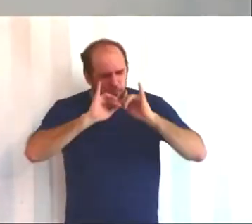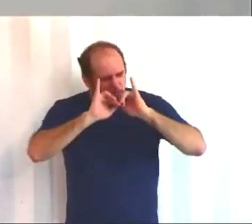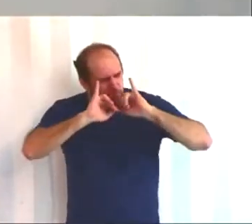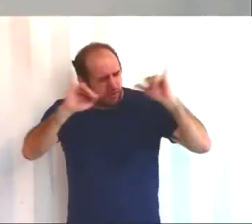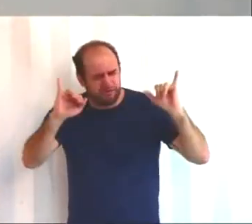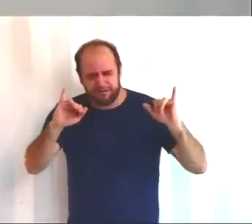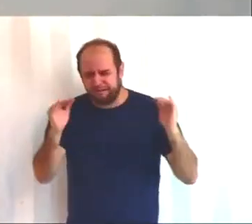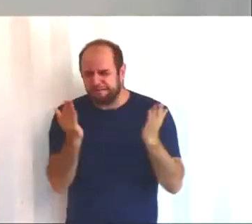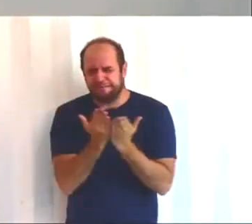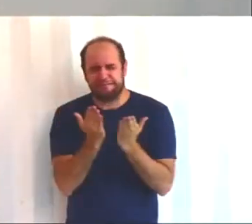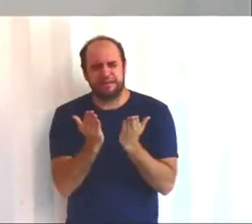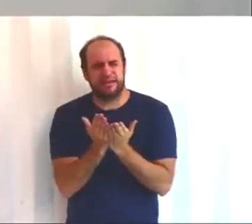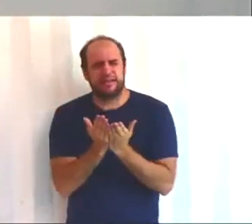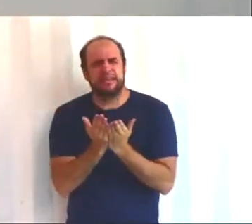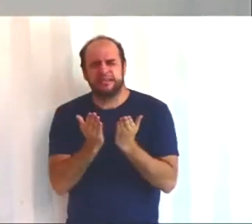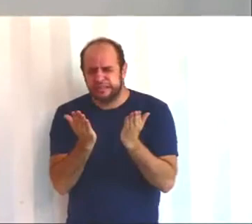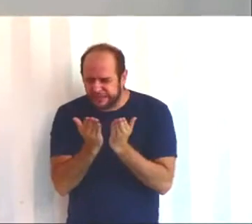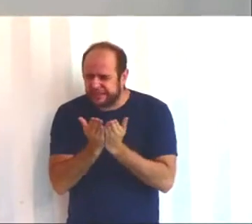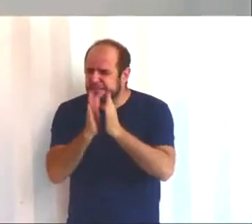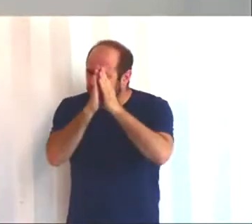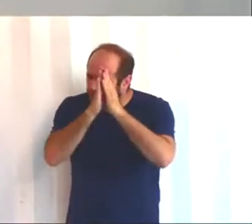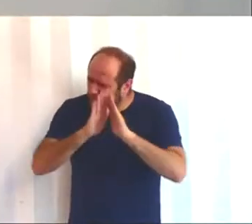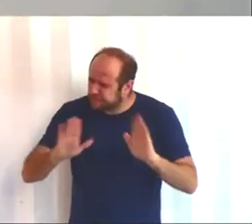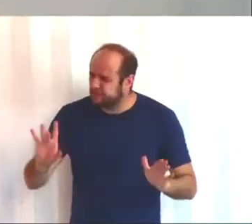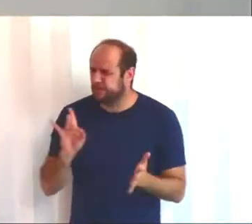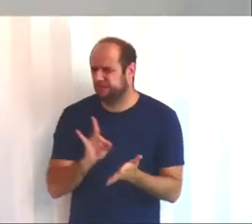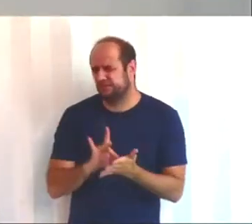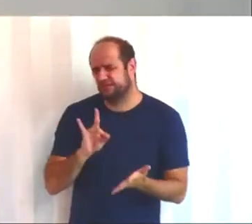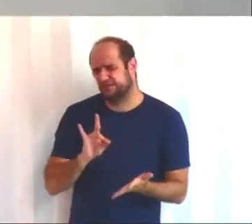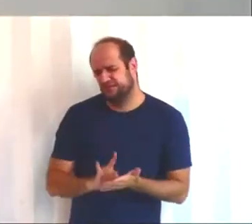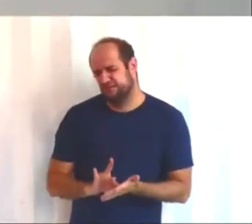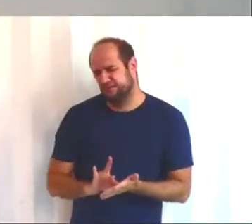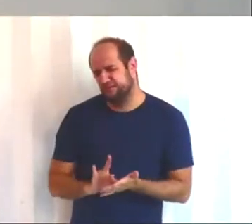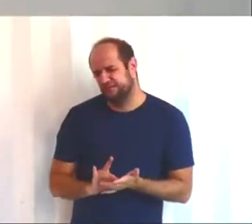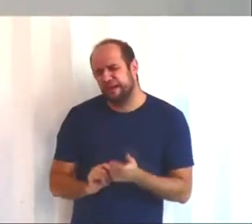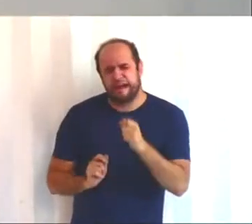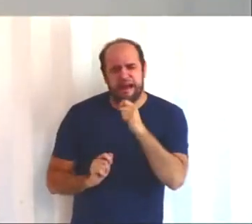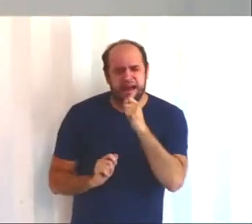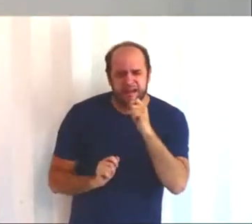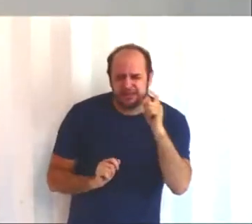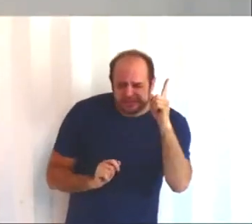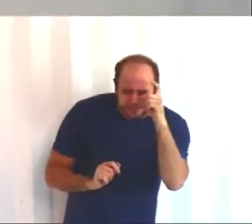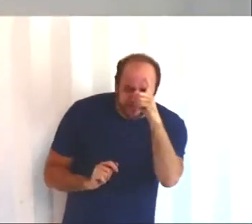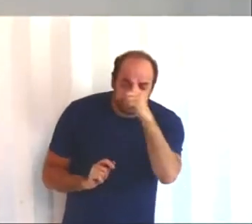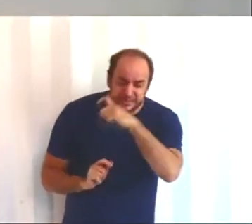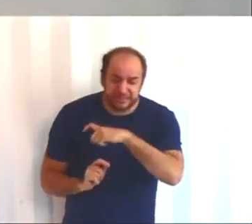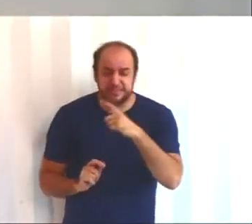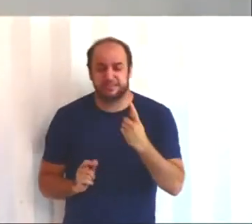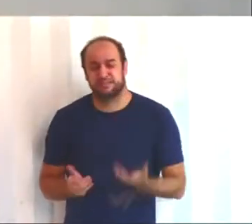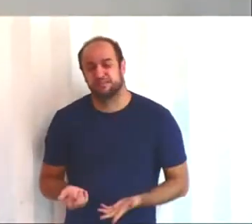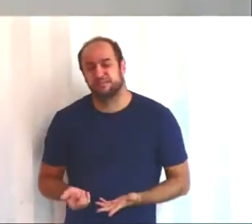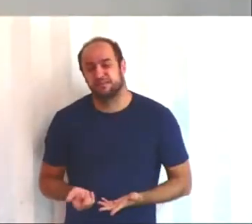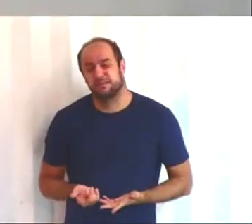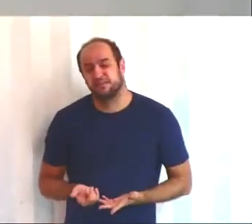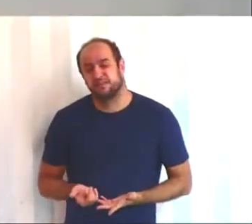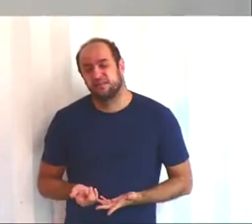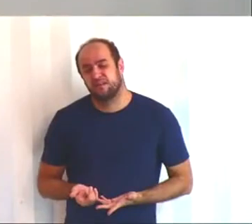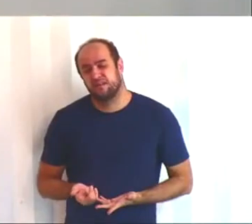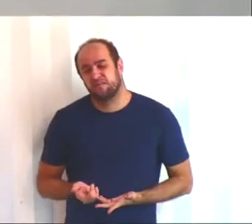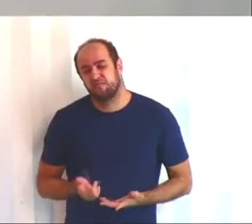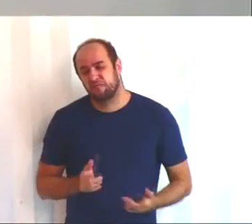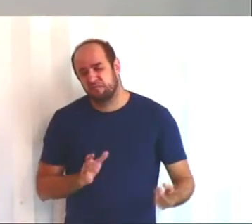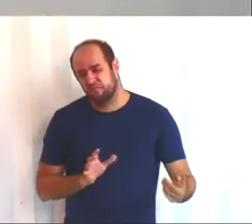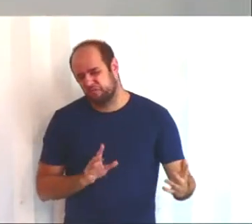professos, cristãos que adoram a Ti, apesar das perseguições e até mesmo das